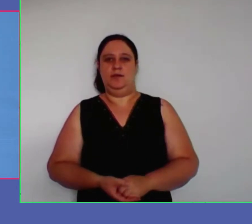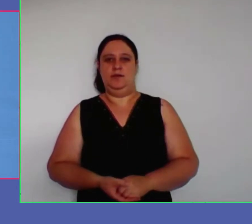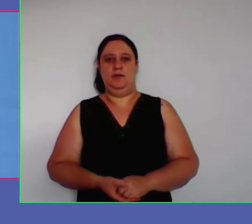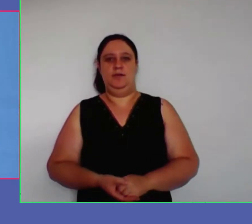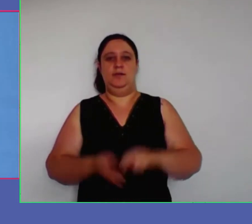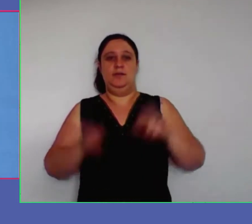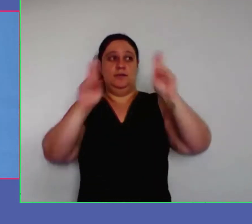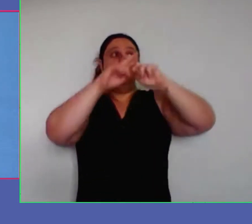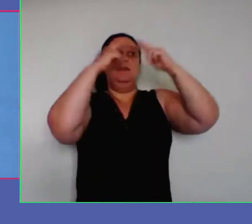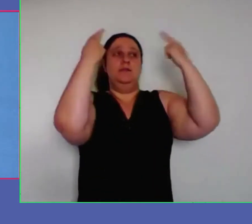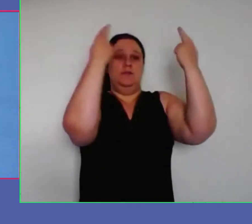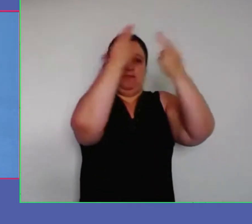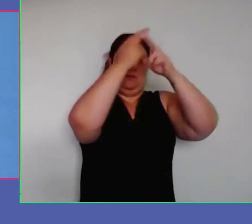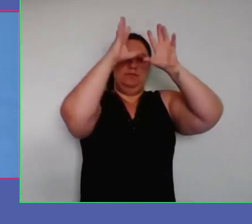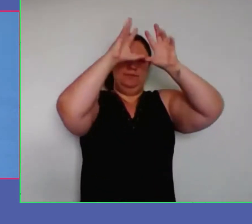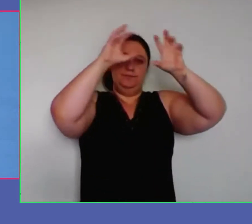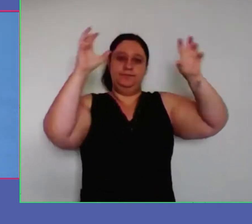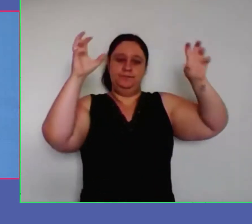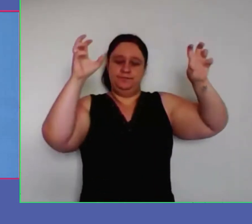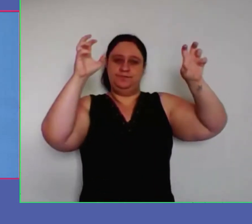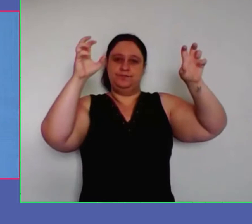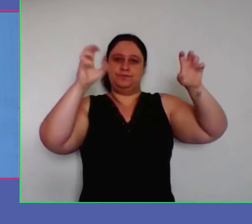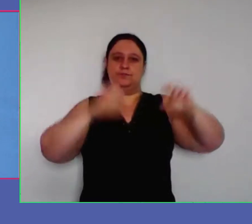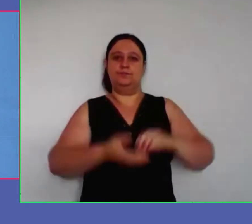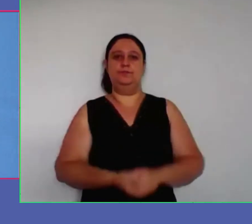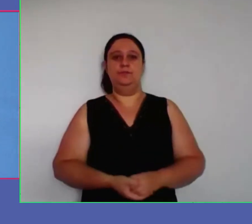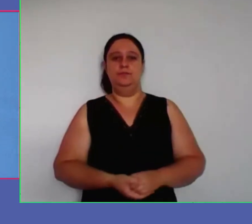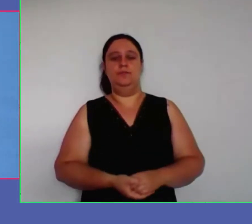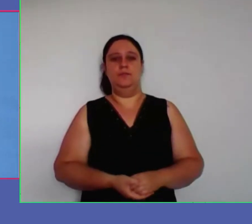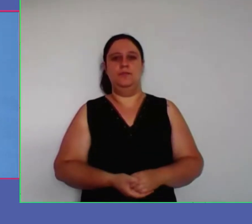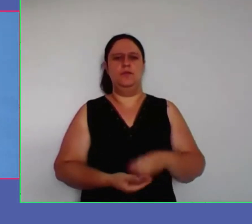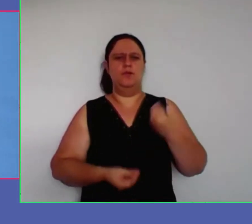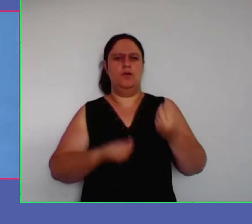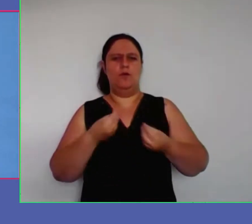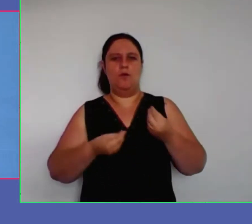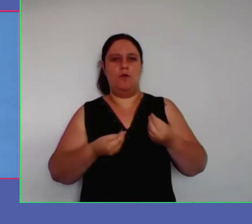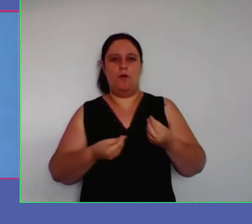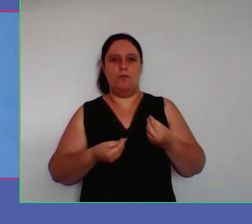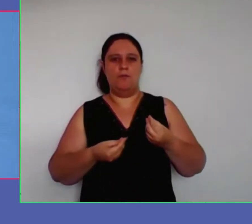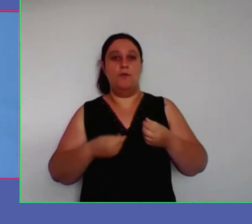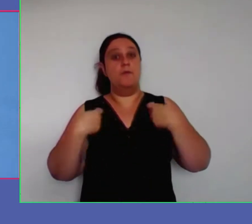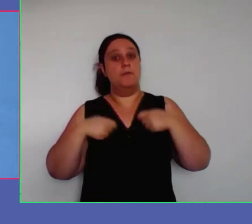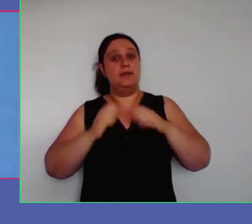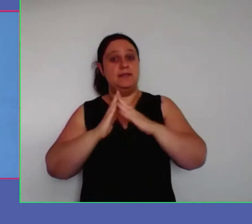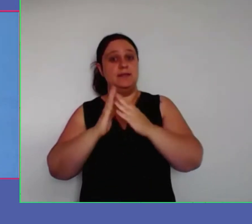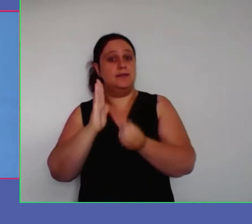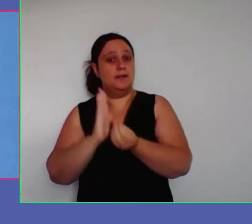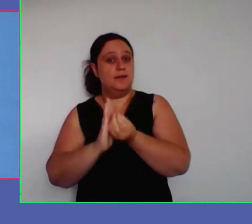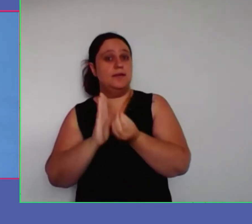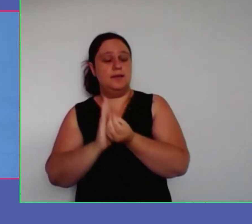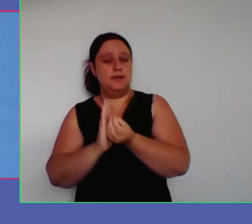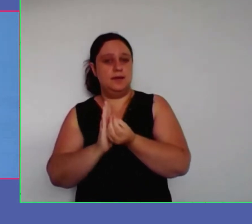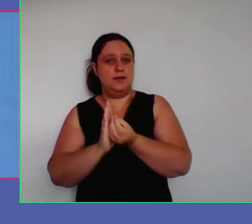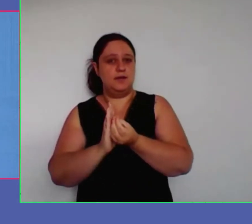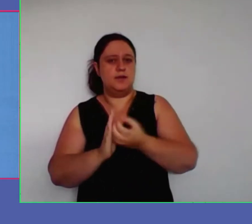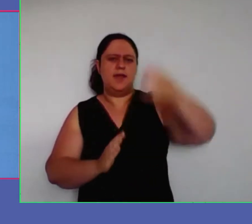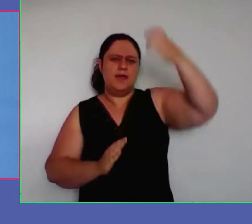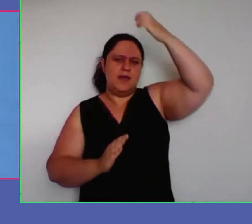céus, é pela igreja. E o rei do reino dos céus é